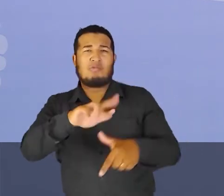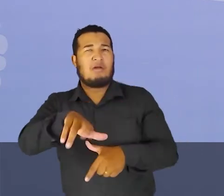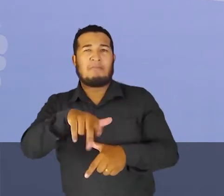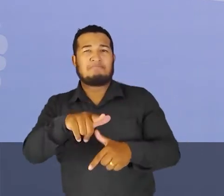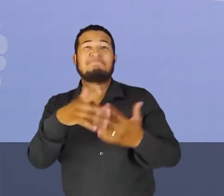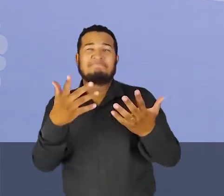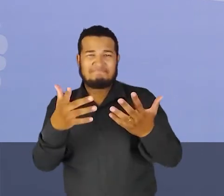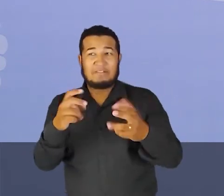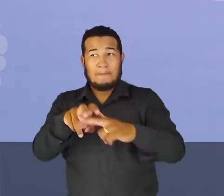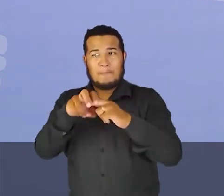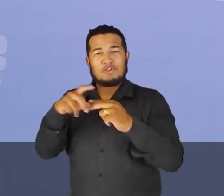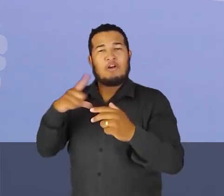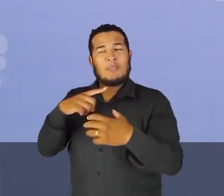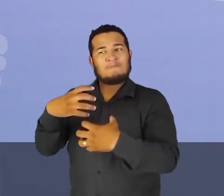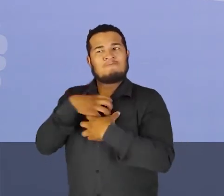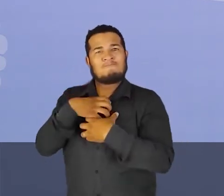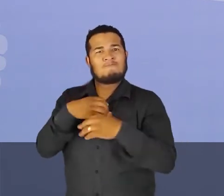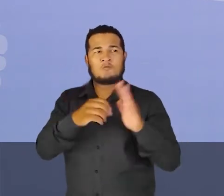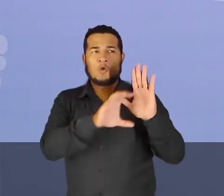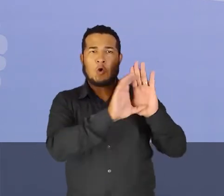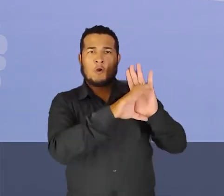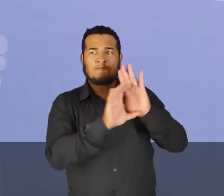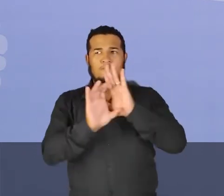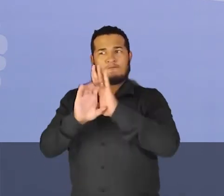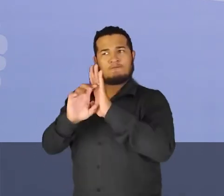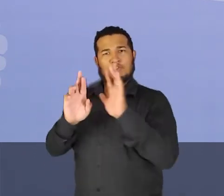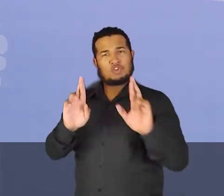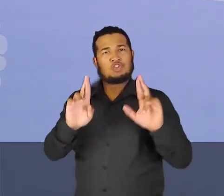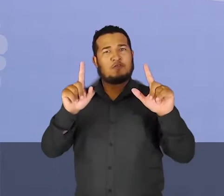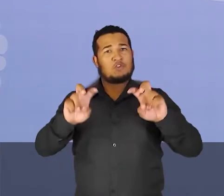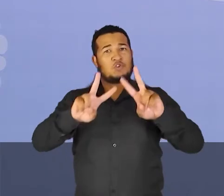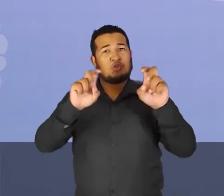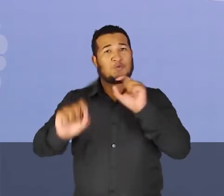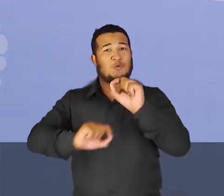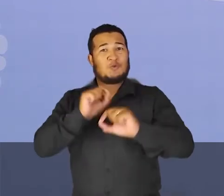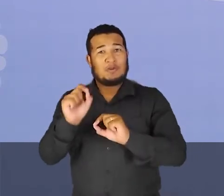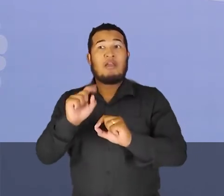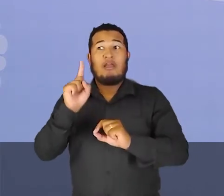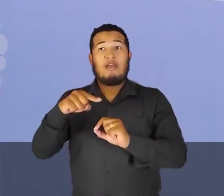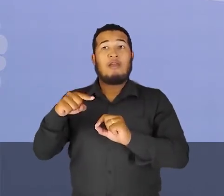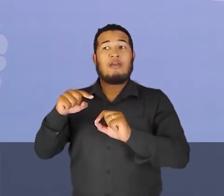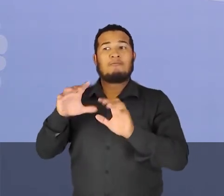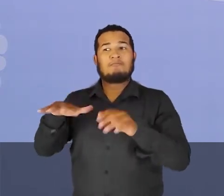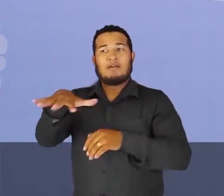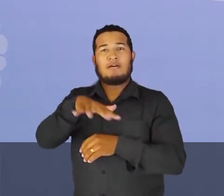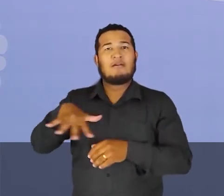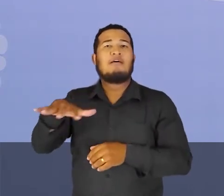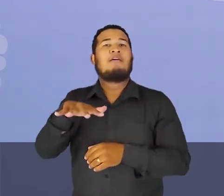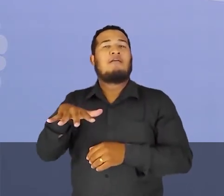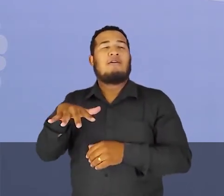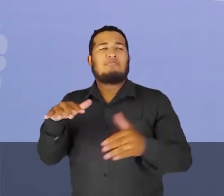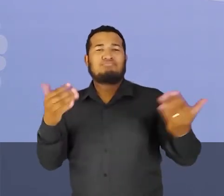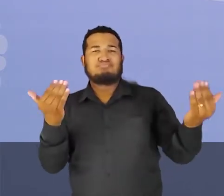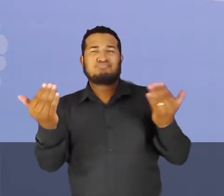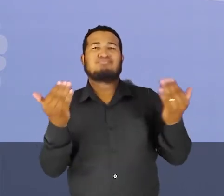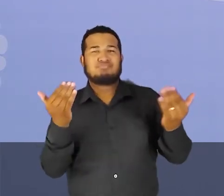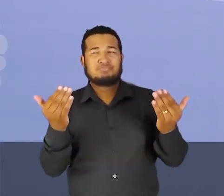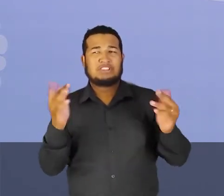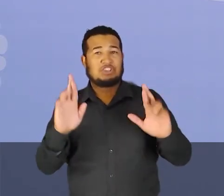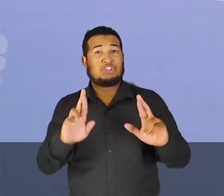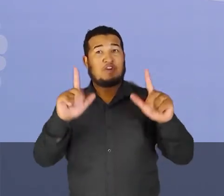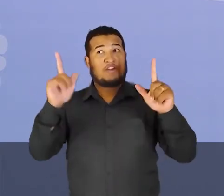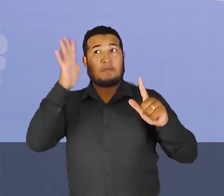que há uma concepção muito diferente dessas gerações em relação às gerações mais